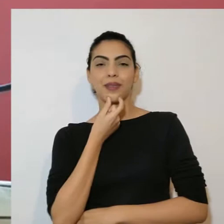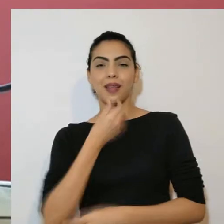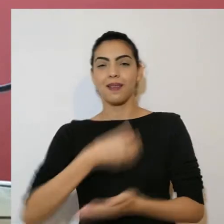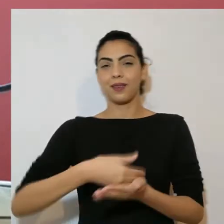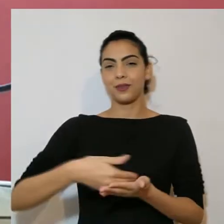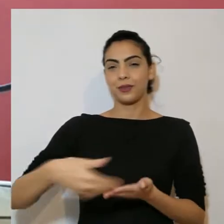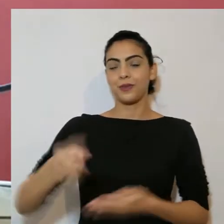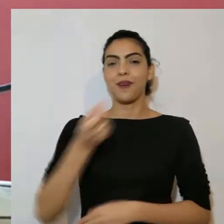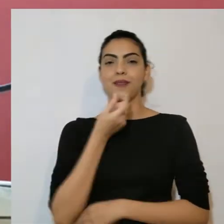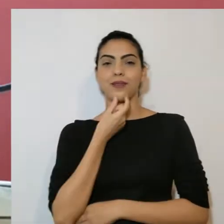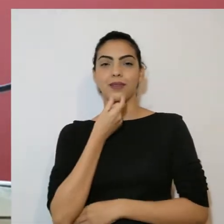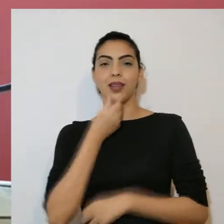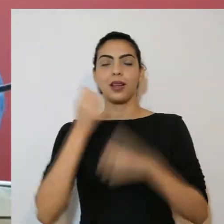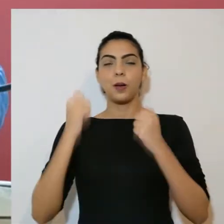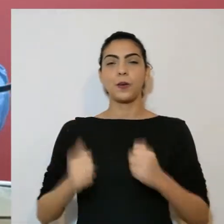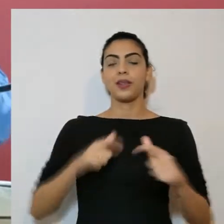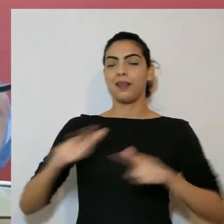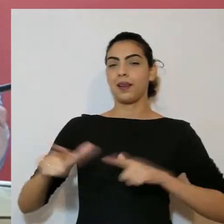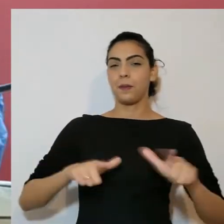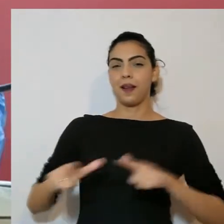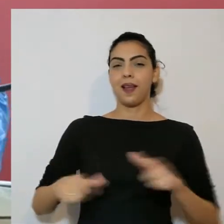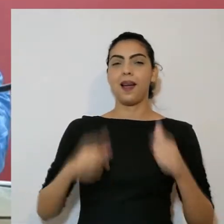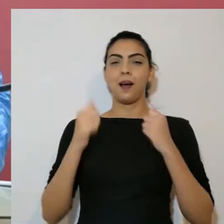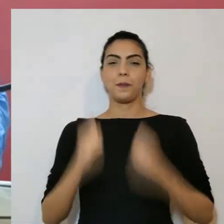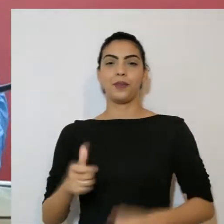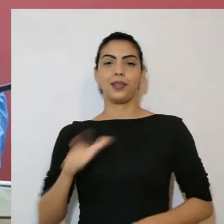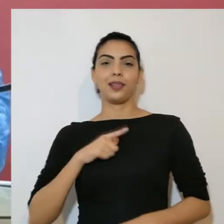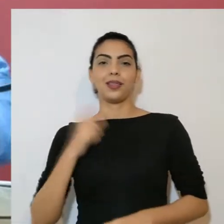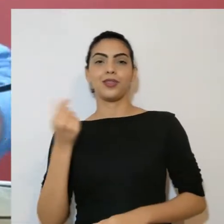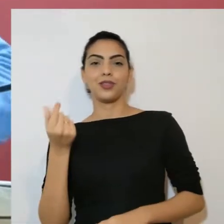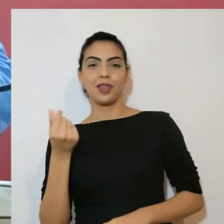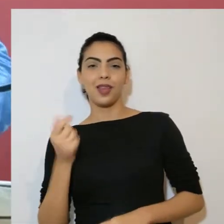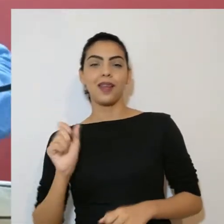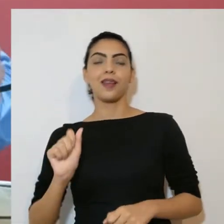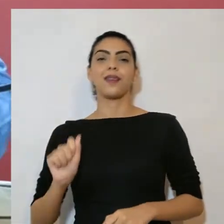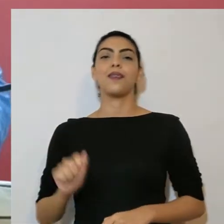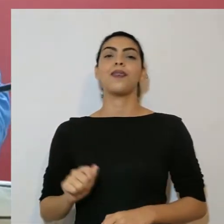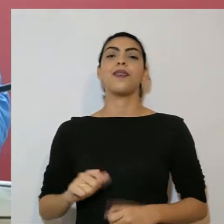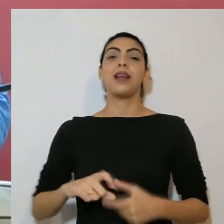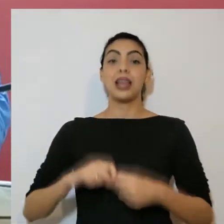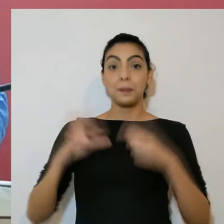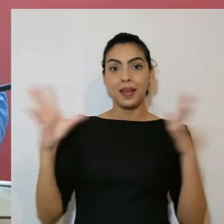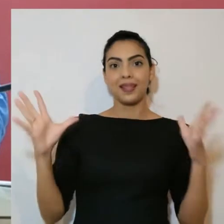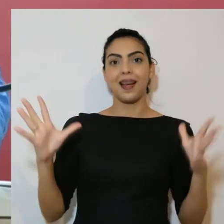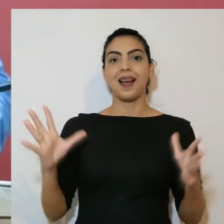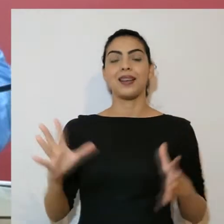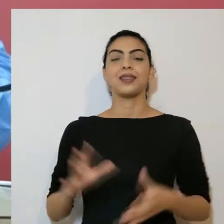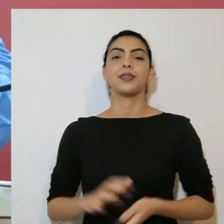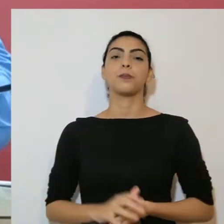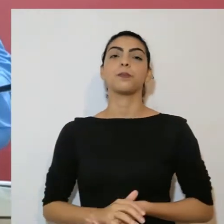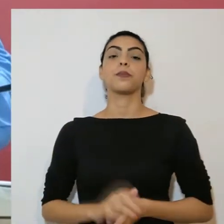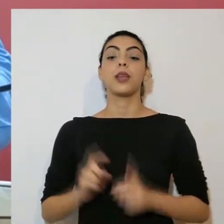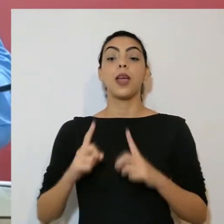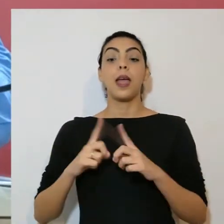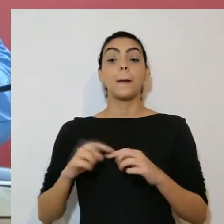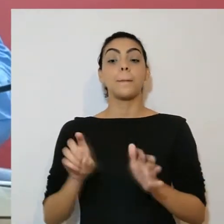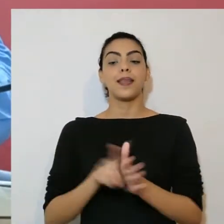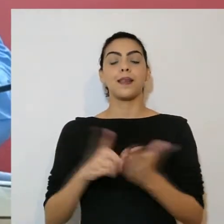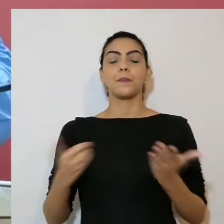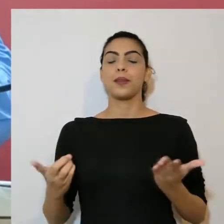de permanecer solteiro para trabalhar, ganhar dinheiro ou ter liberdade, a